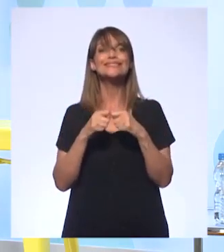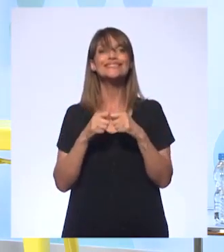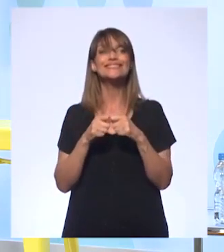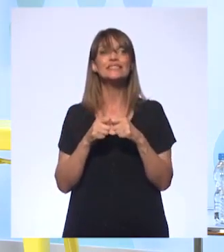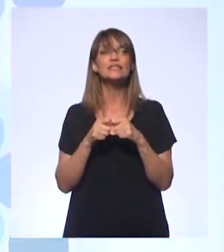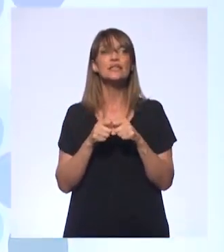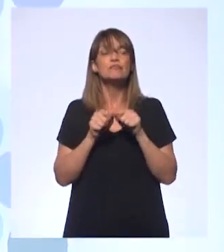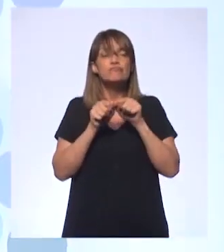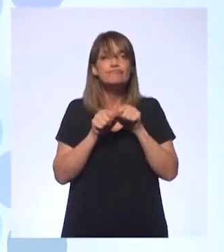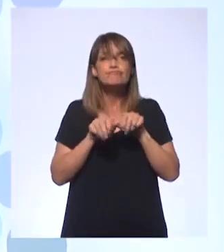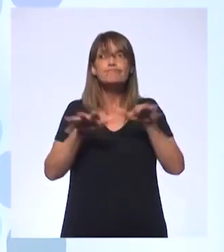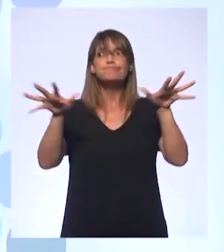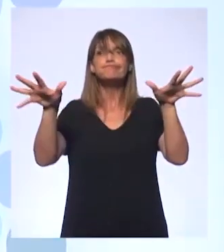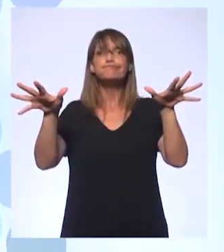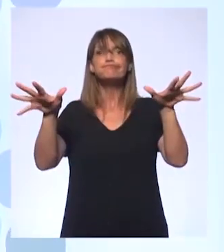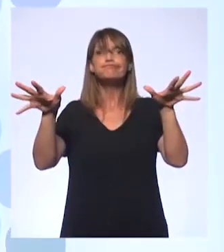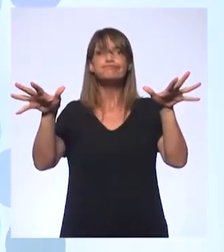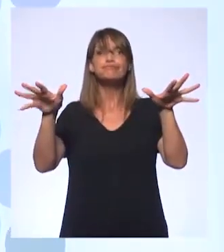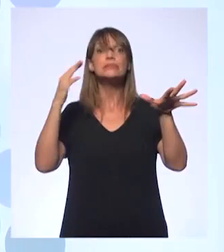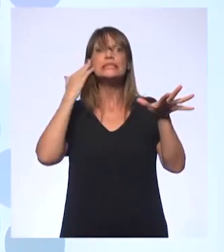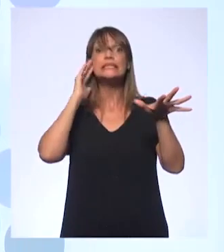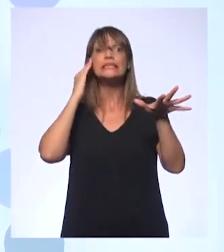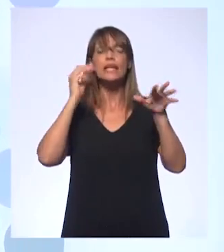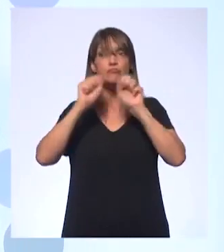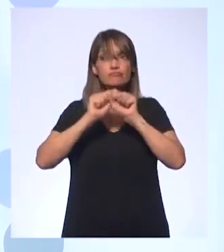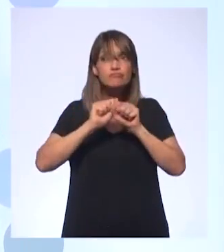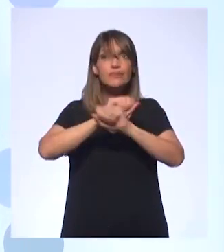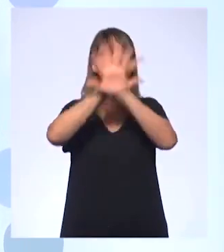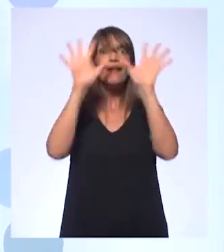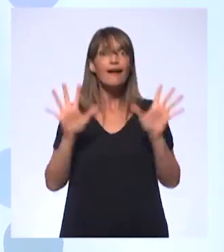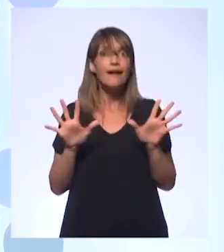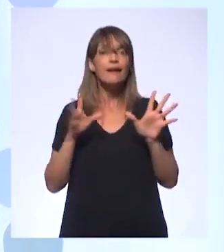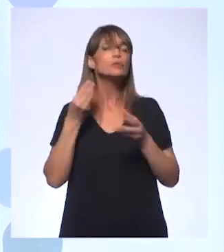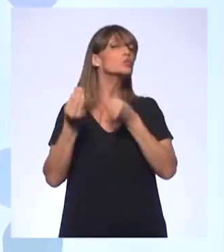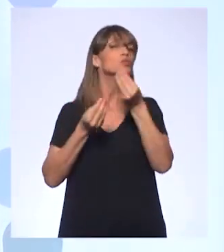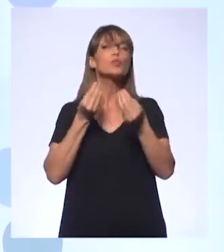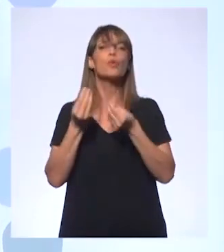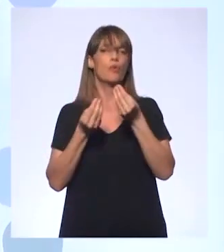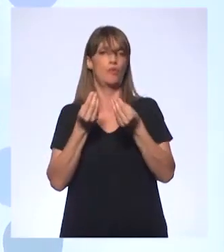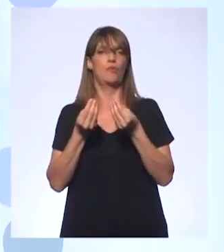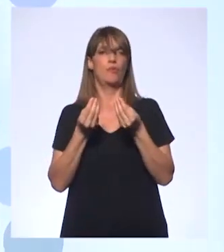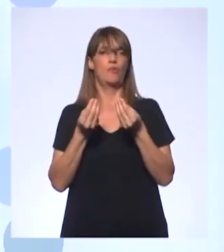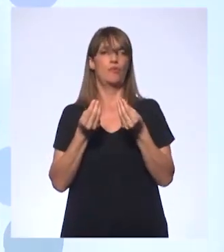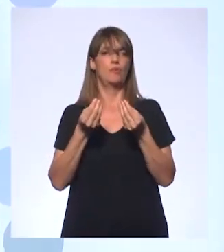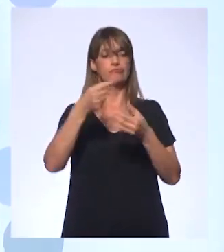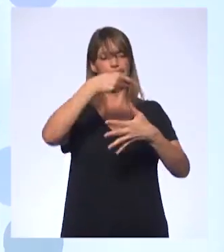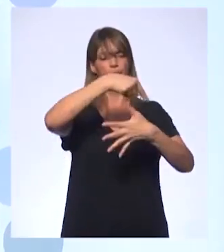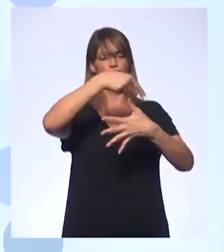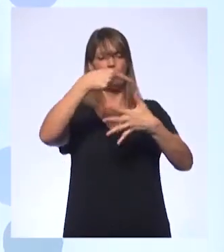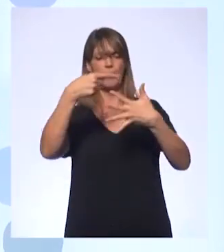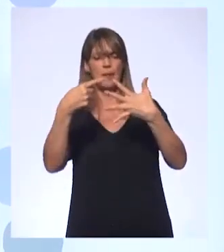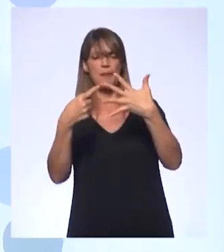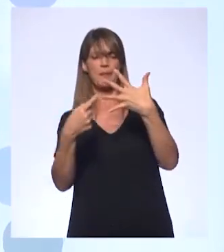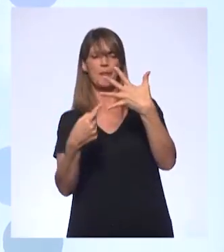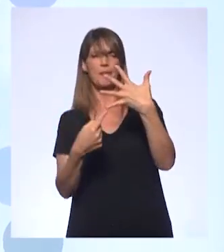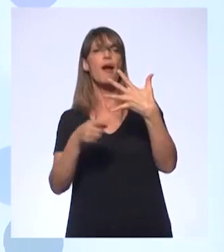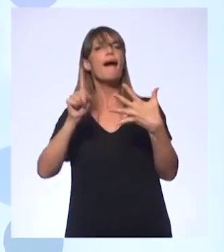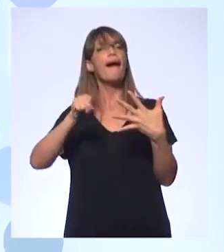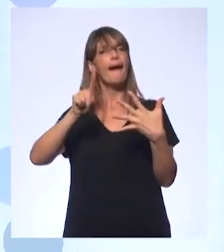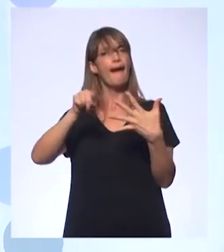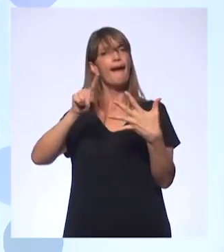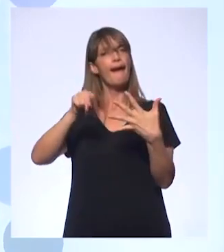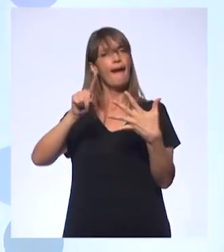essa desigualdade, nós precisamos entender melhor como funcionam essas várias nuances que envolvem o